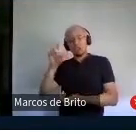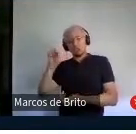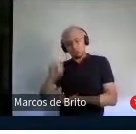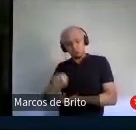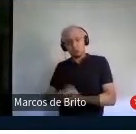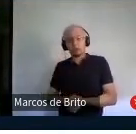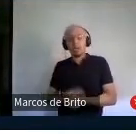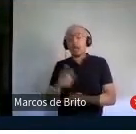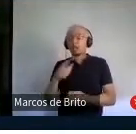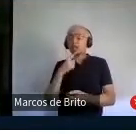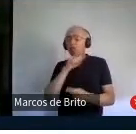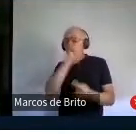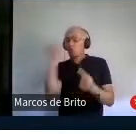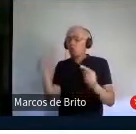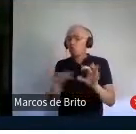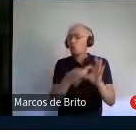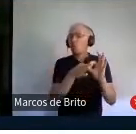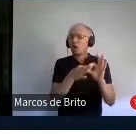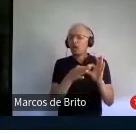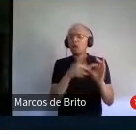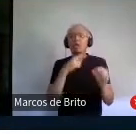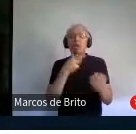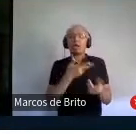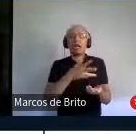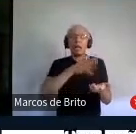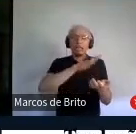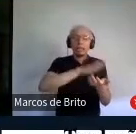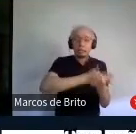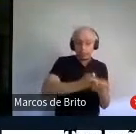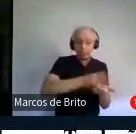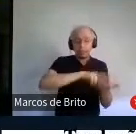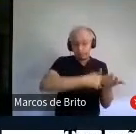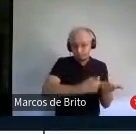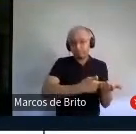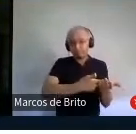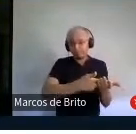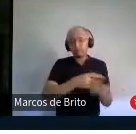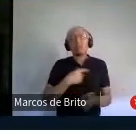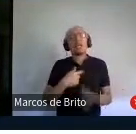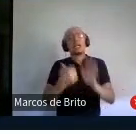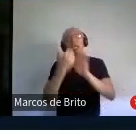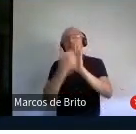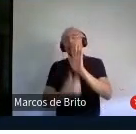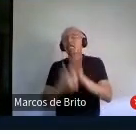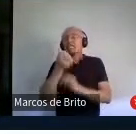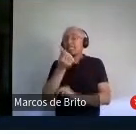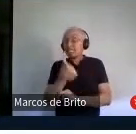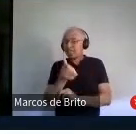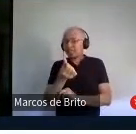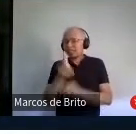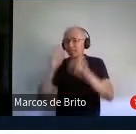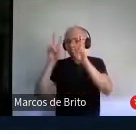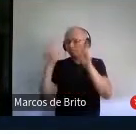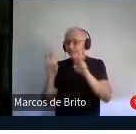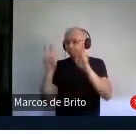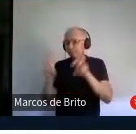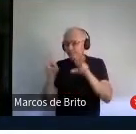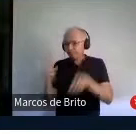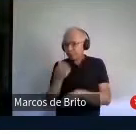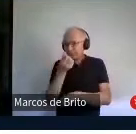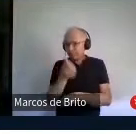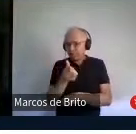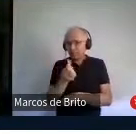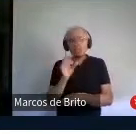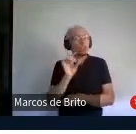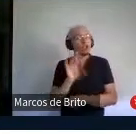estudos da tradução e da interpretação. Outros 6 títulos apresentam em seus temas, em seus títulos, só o